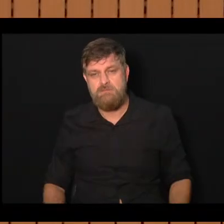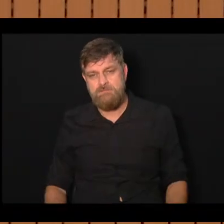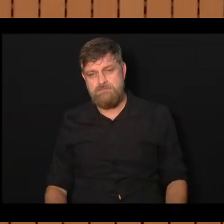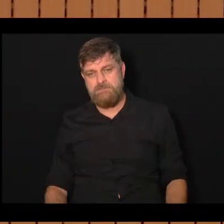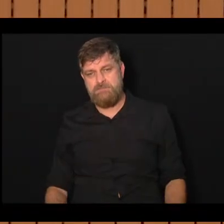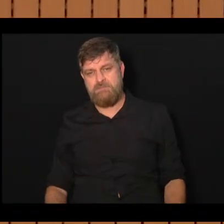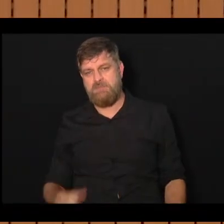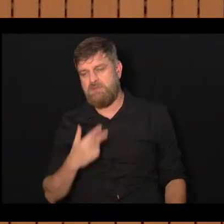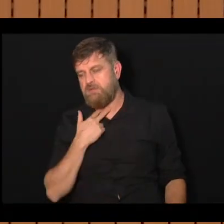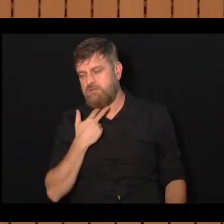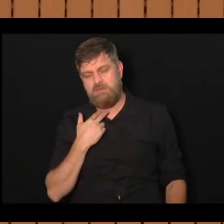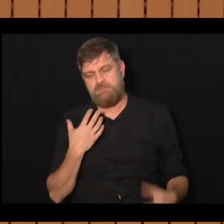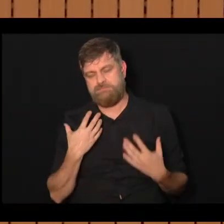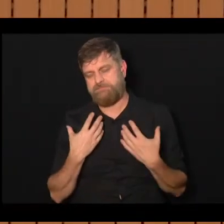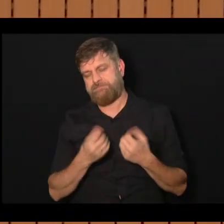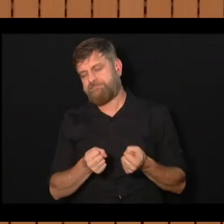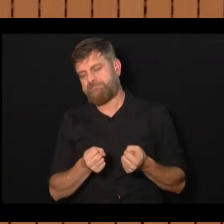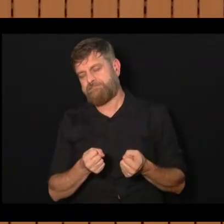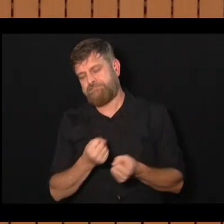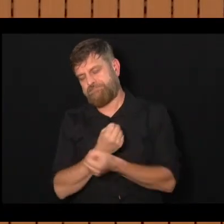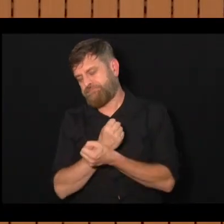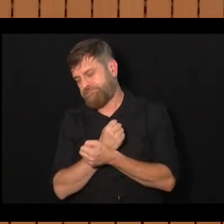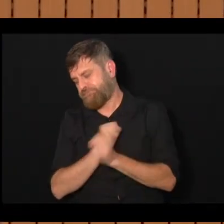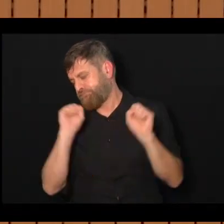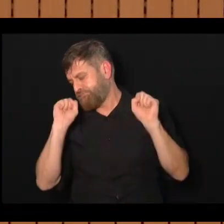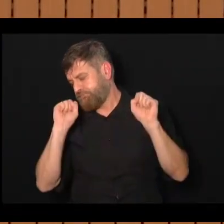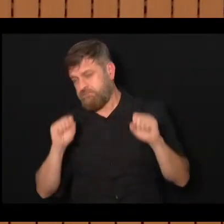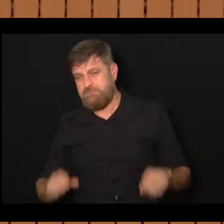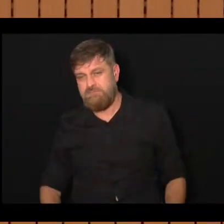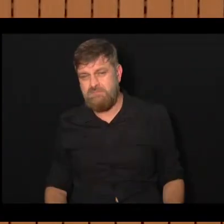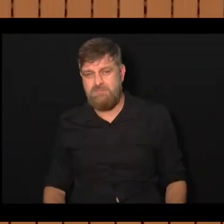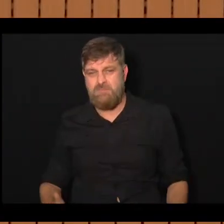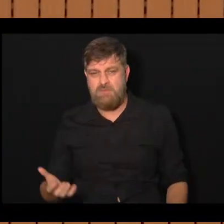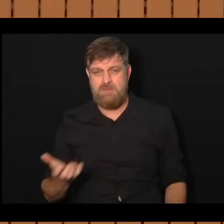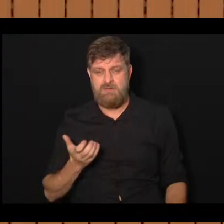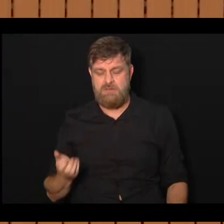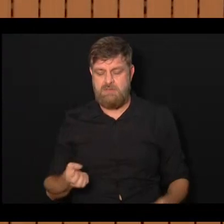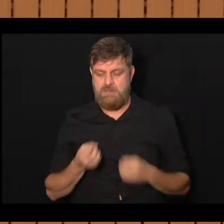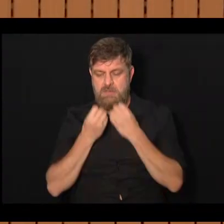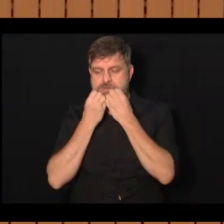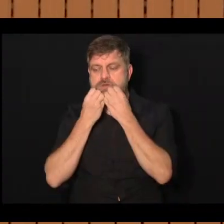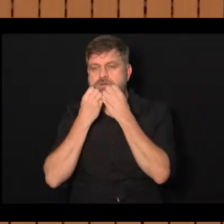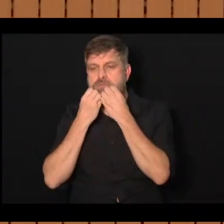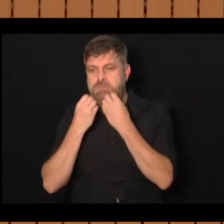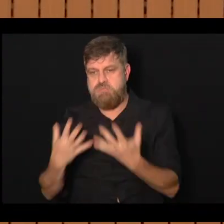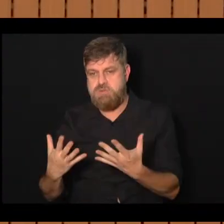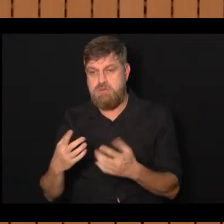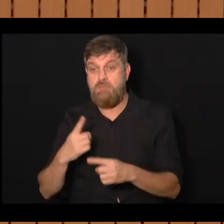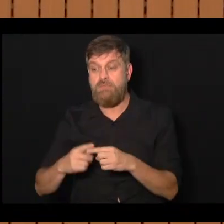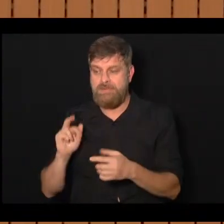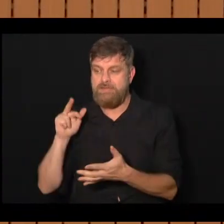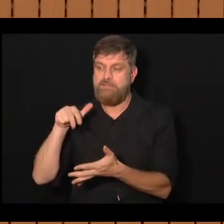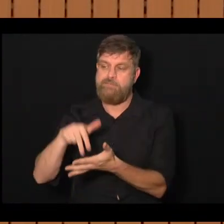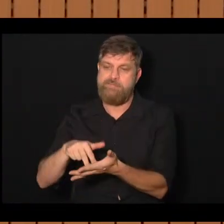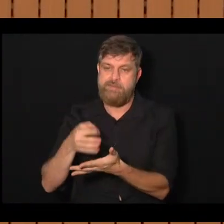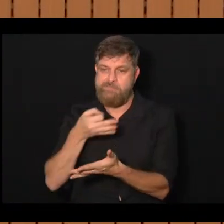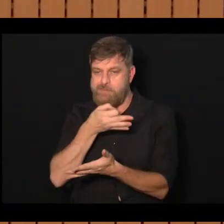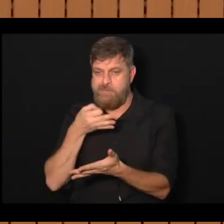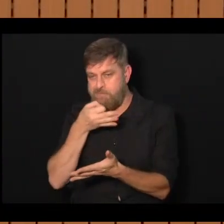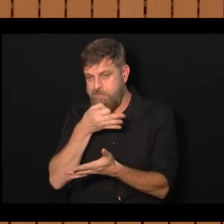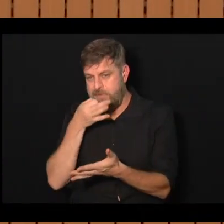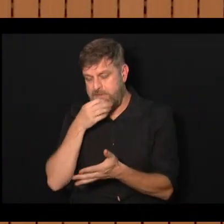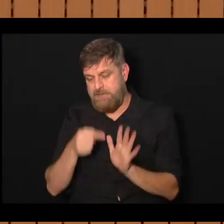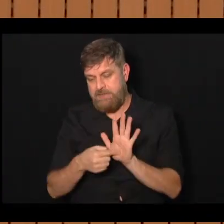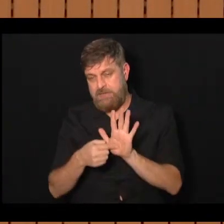é inadmissível. Então, eu relato aqui algumas situações, o que me traz a essa tribuna,